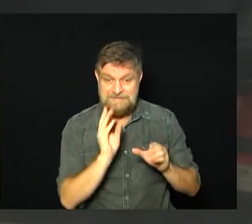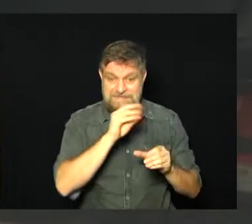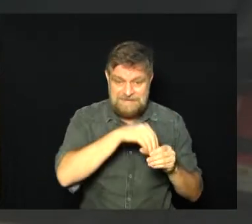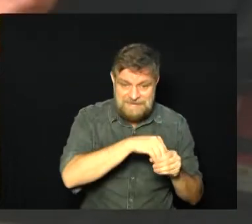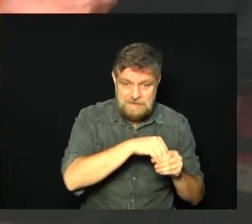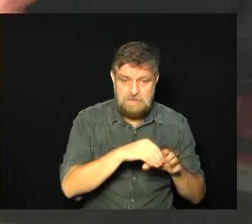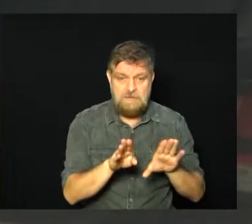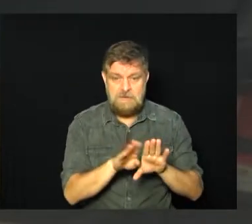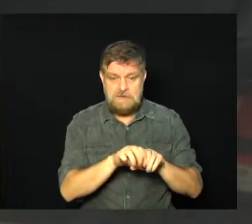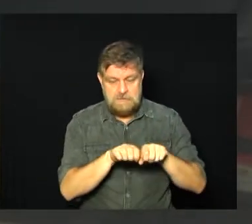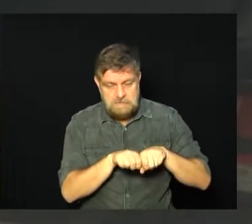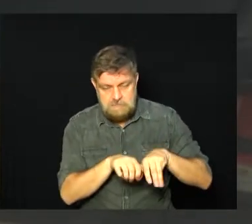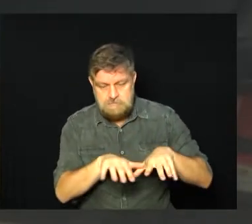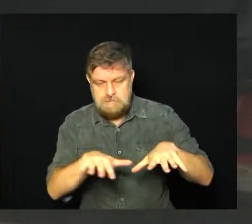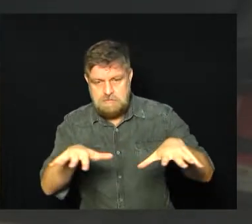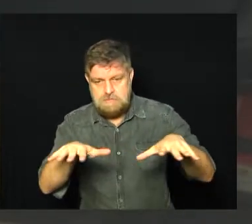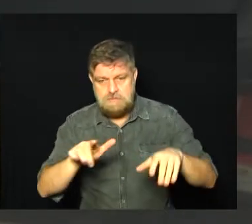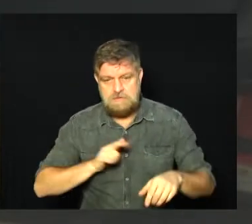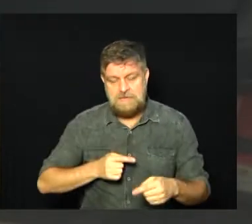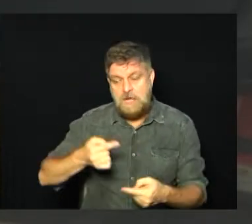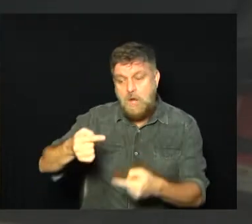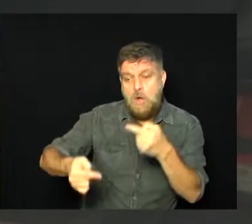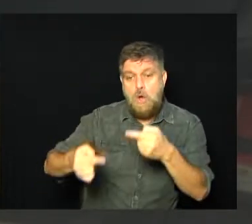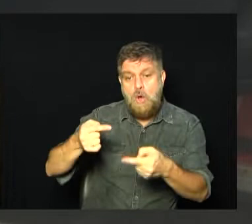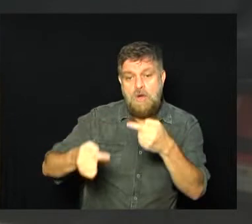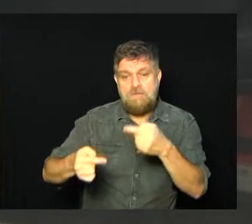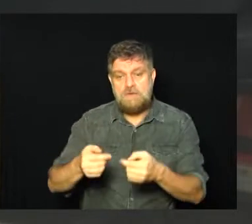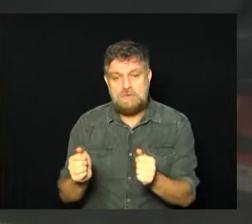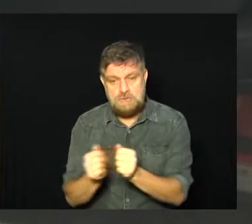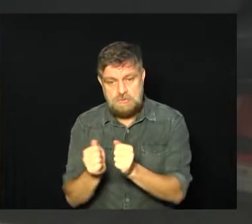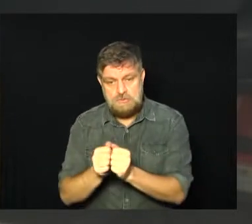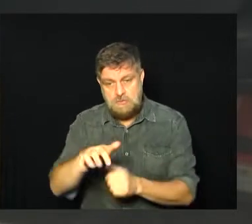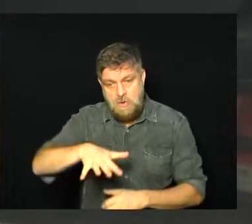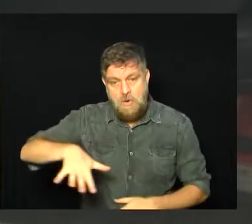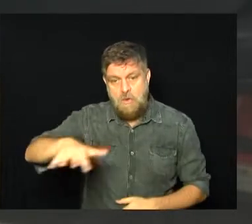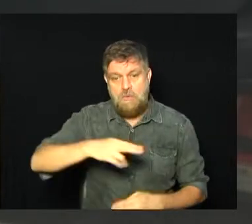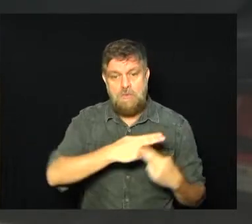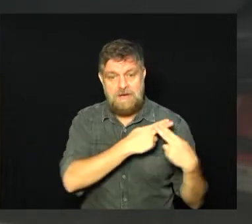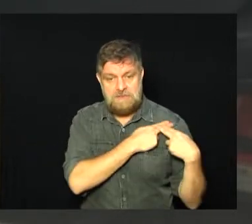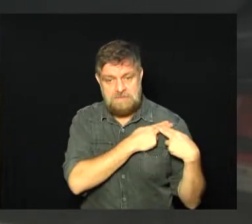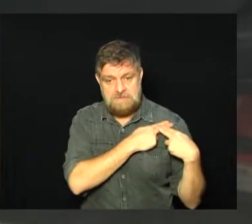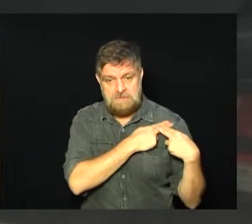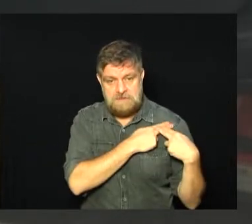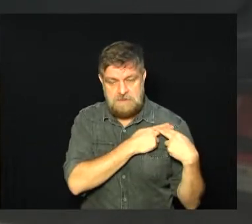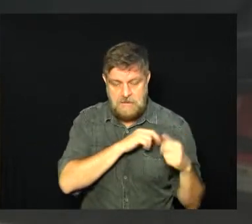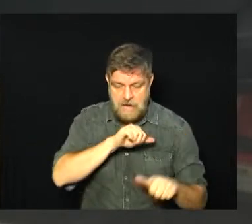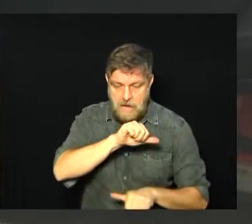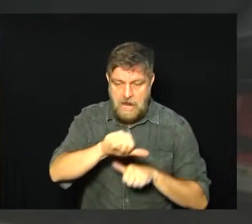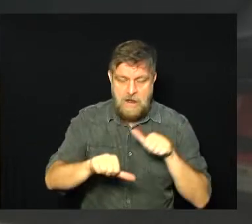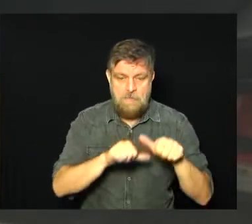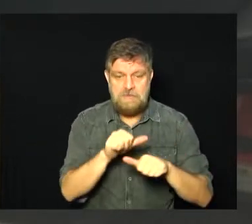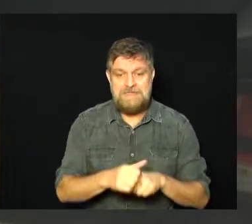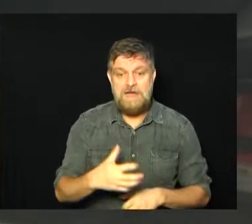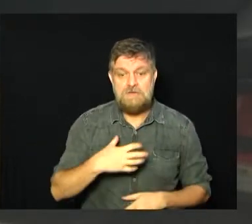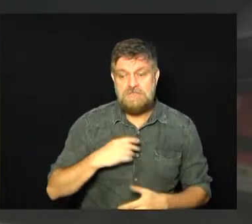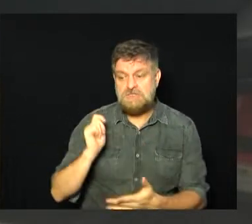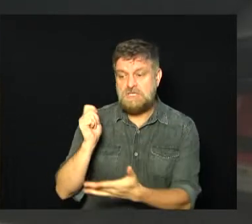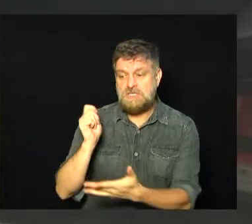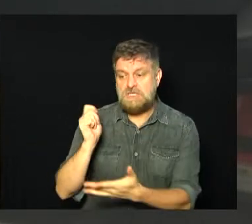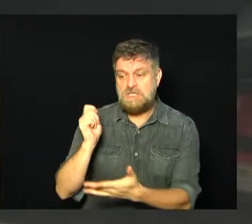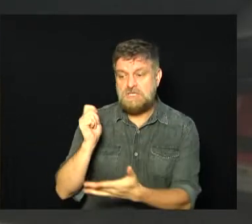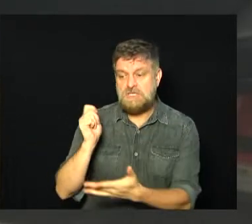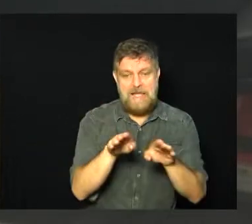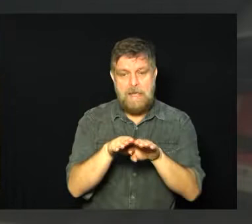aí estender por um diálogo com a autarquia, de mudar o processo de cobrança de mesas